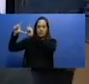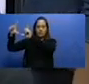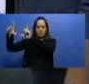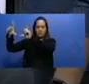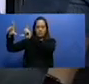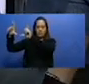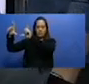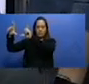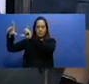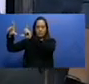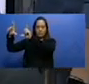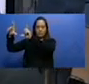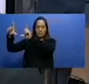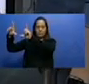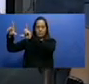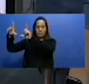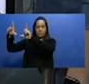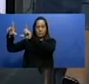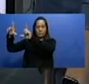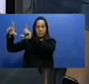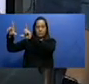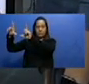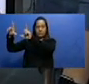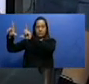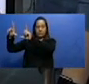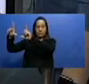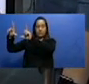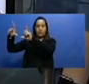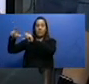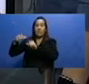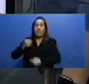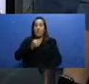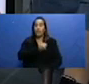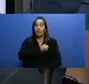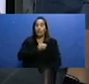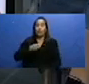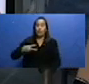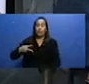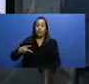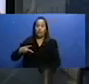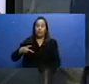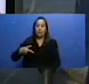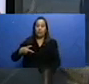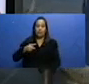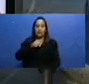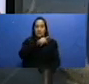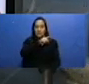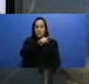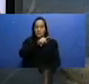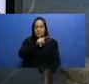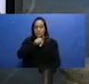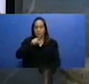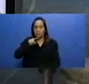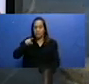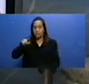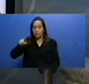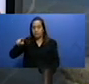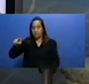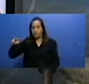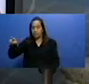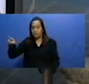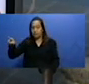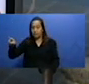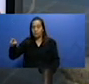aqui. Olha essa coluna, coluna do 2, da soma 2. Vem com o seu dedinho reto aqui,